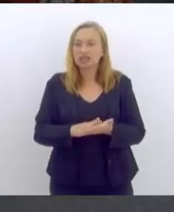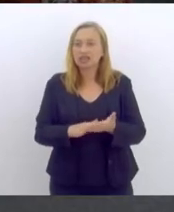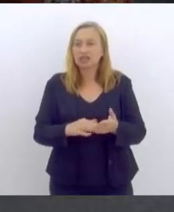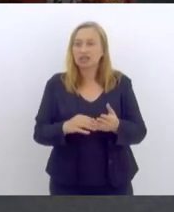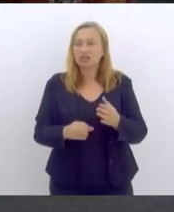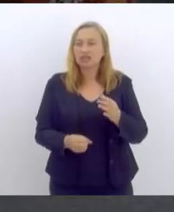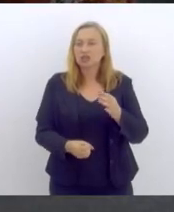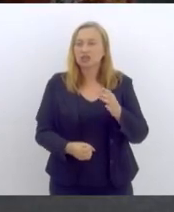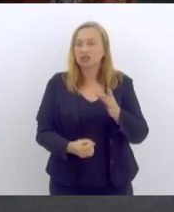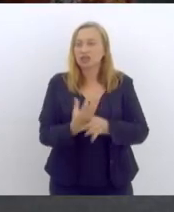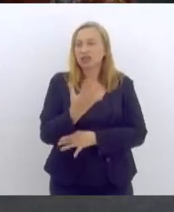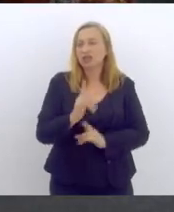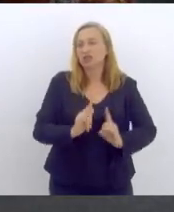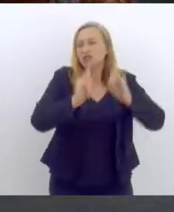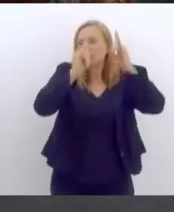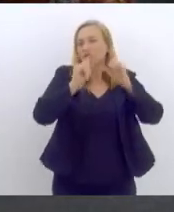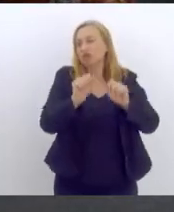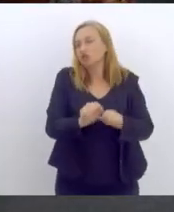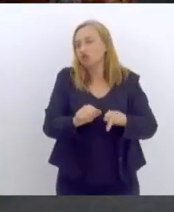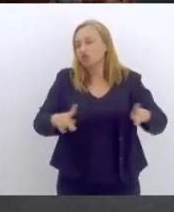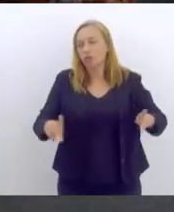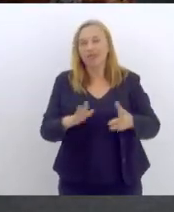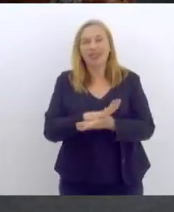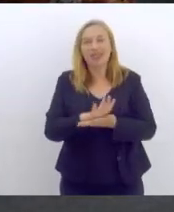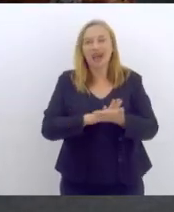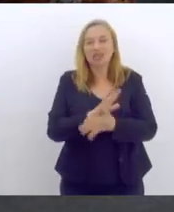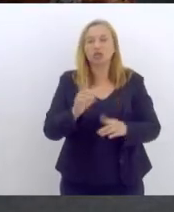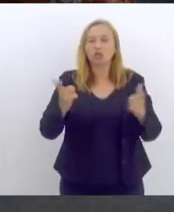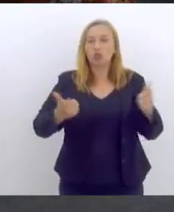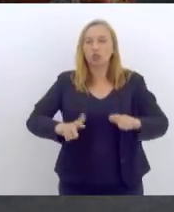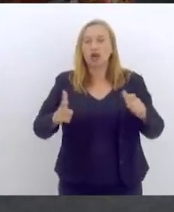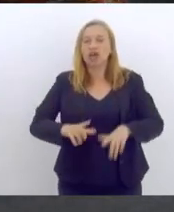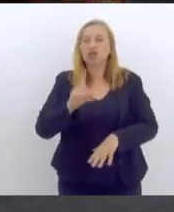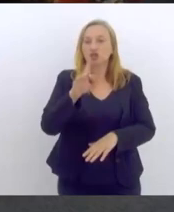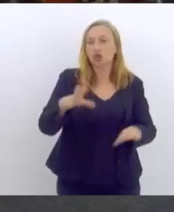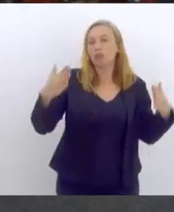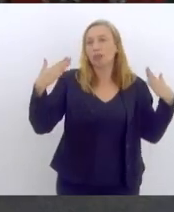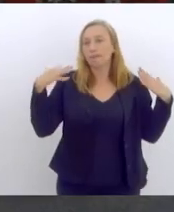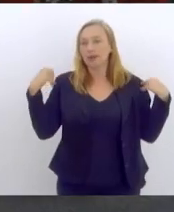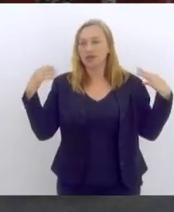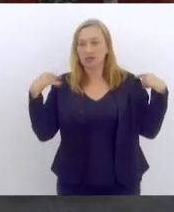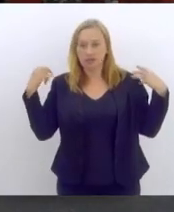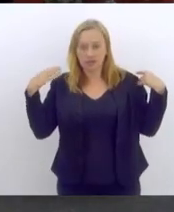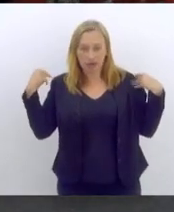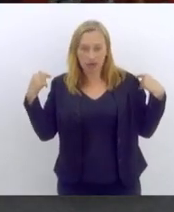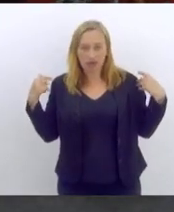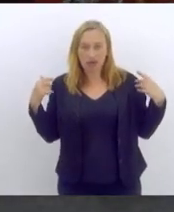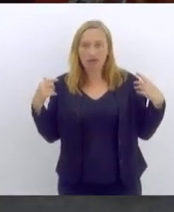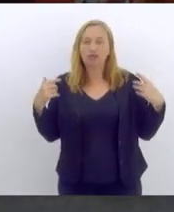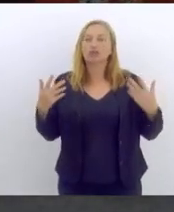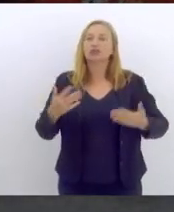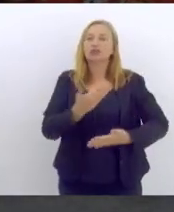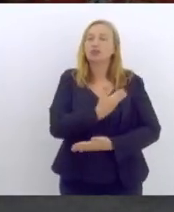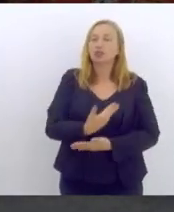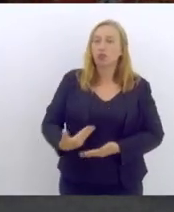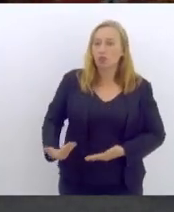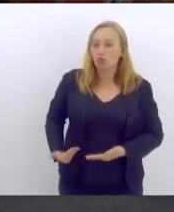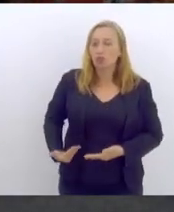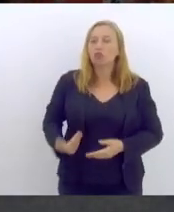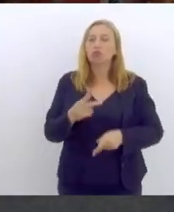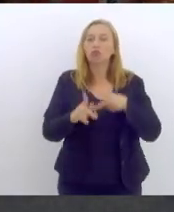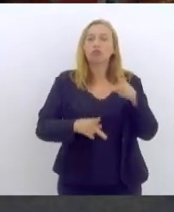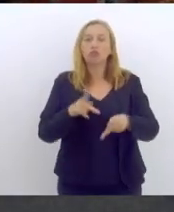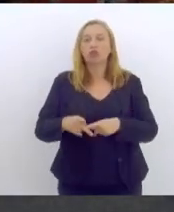prédio ou construção de shopping center. Será um espaço voltado de forma integral para a